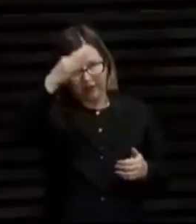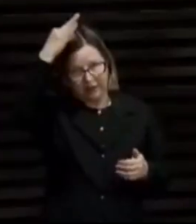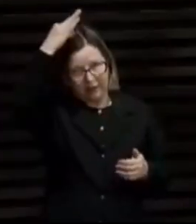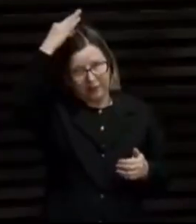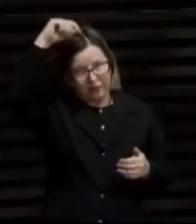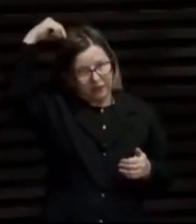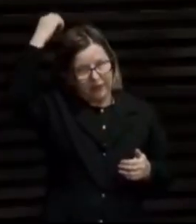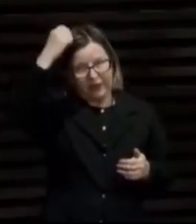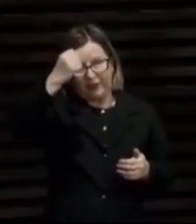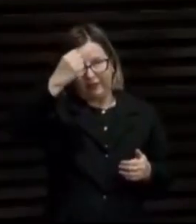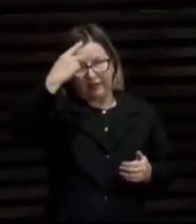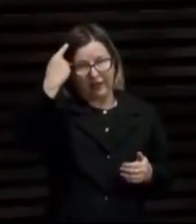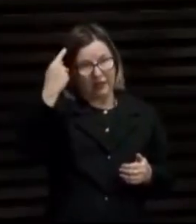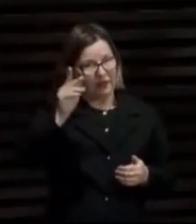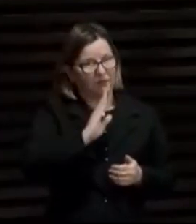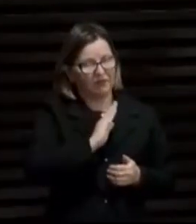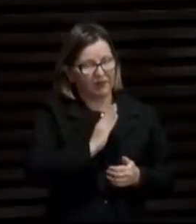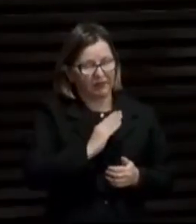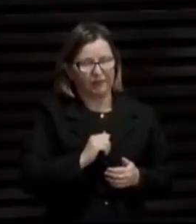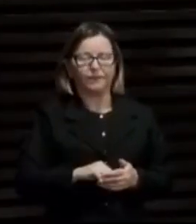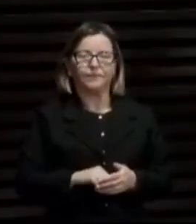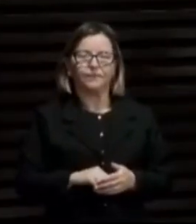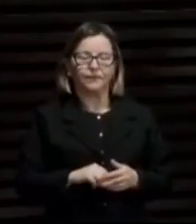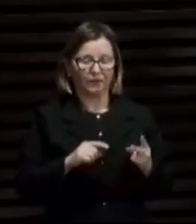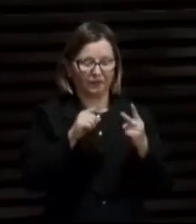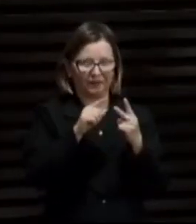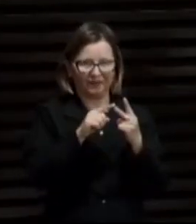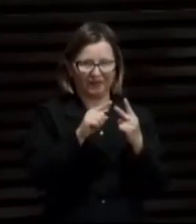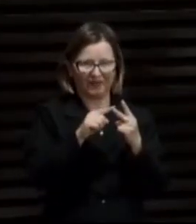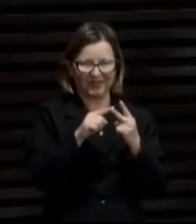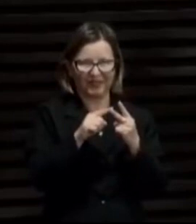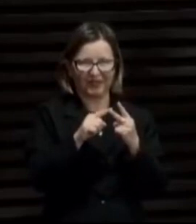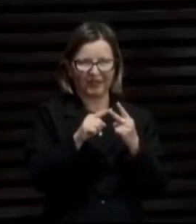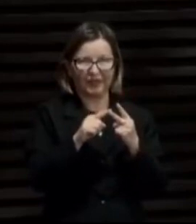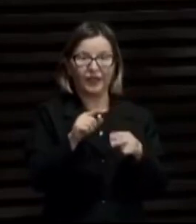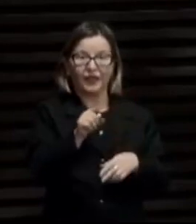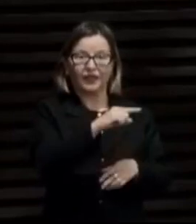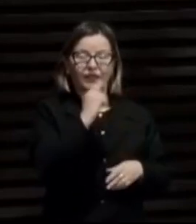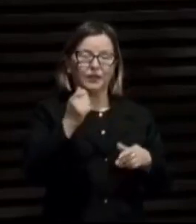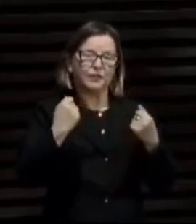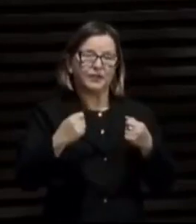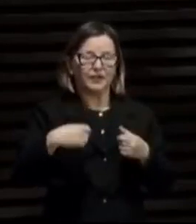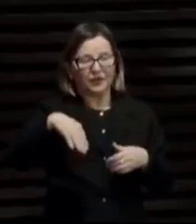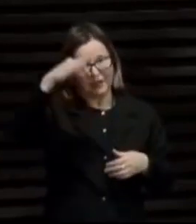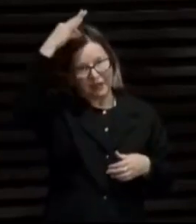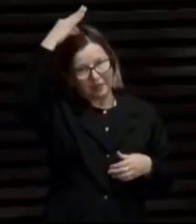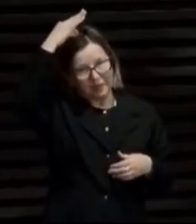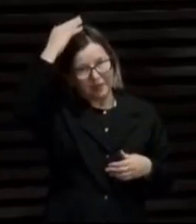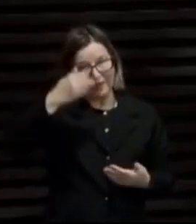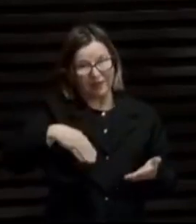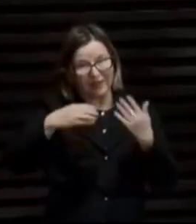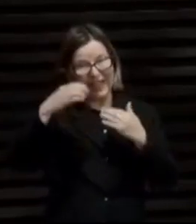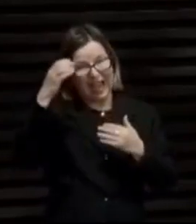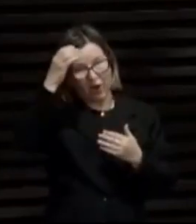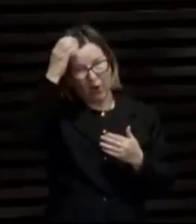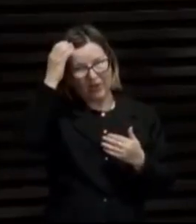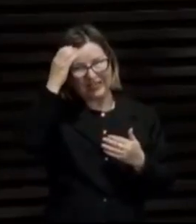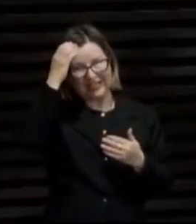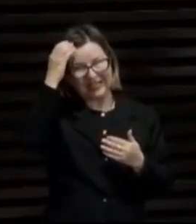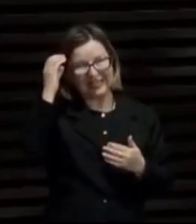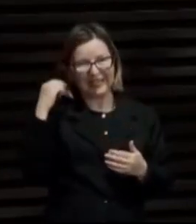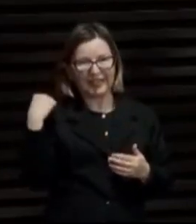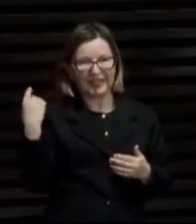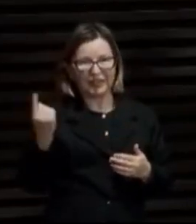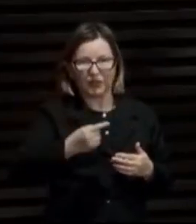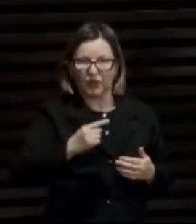seu coração. Então esse é o primeiro ponto. O segundo, nós precisamos que o Espírito traga essa consciência de que não somos